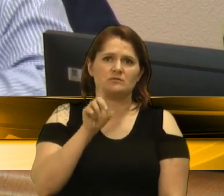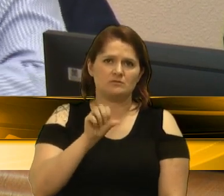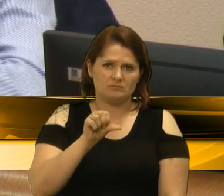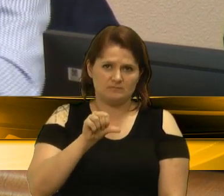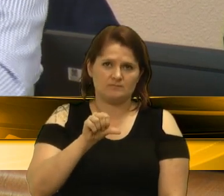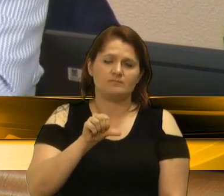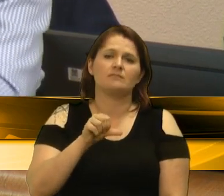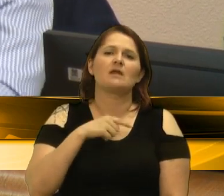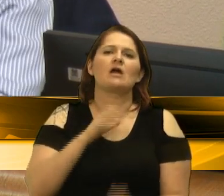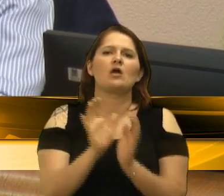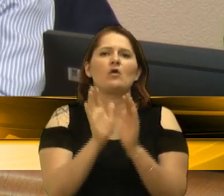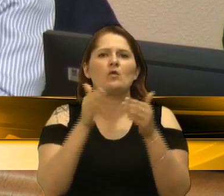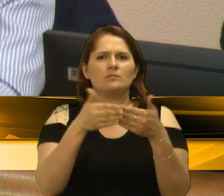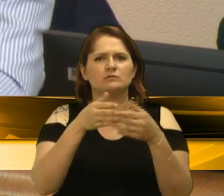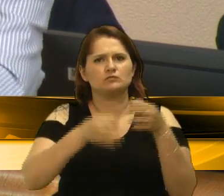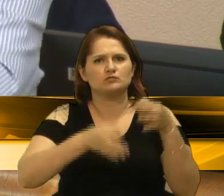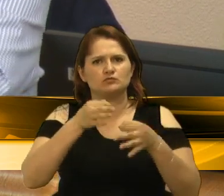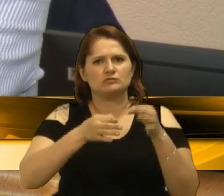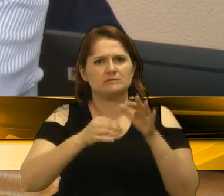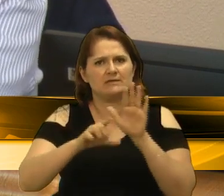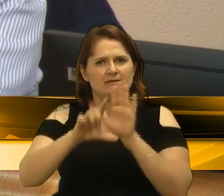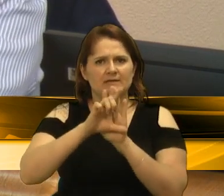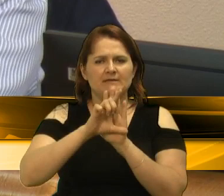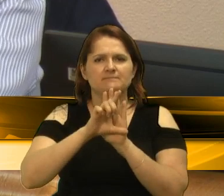Legislação, retirada de